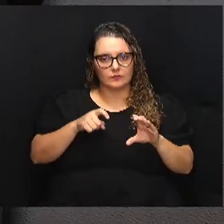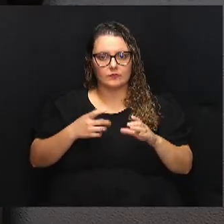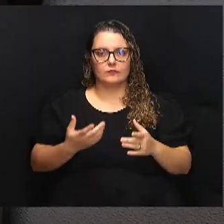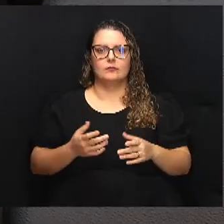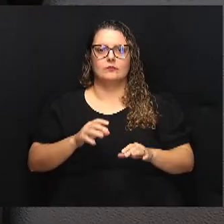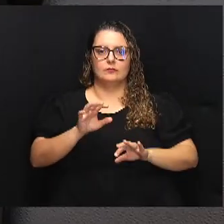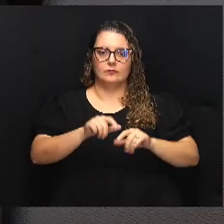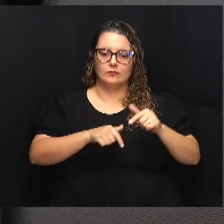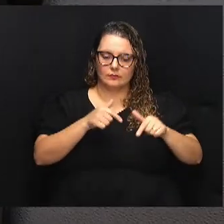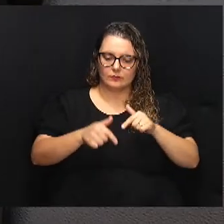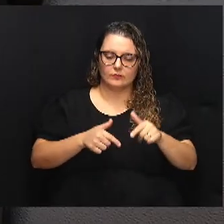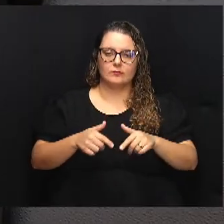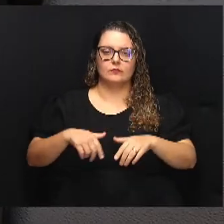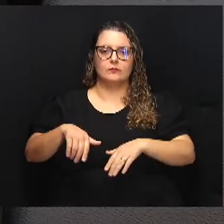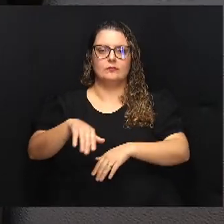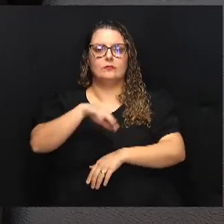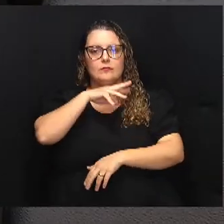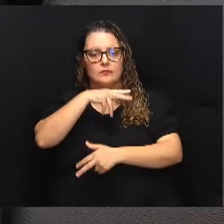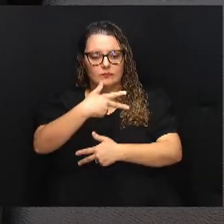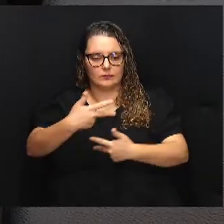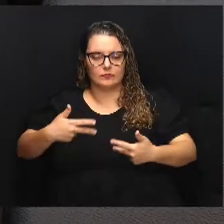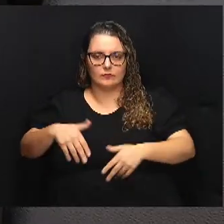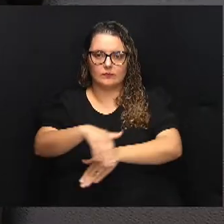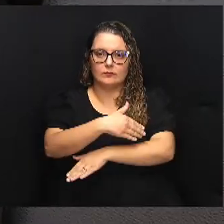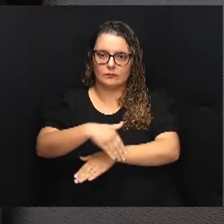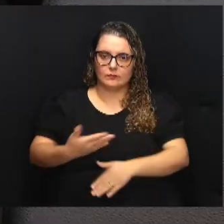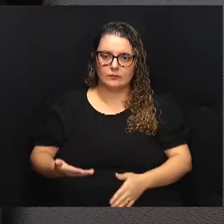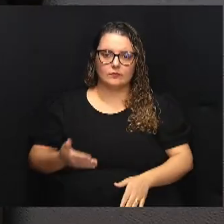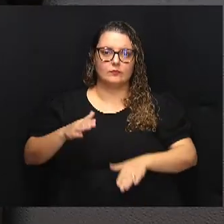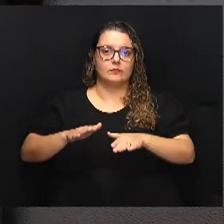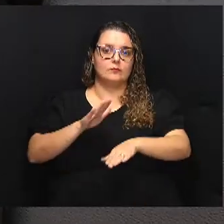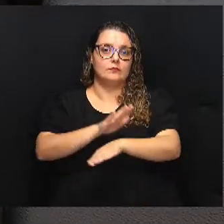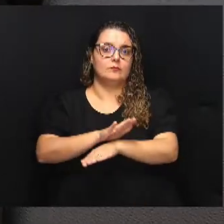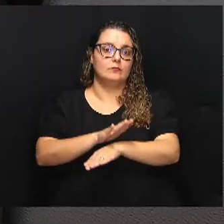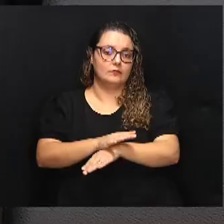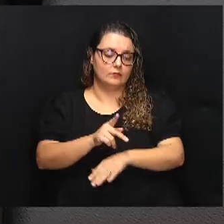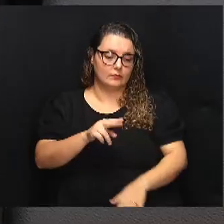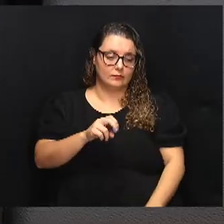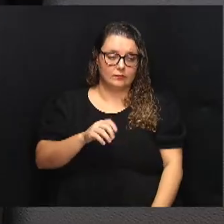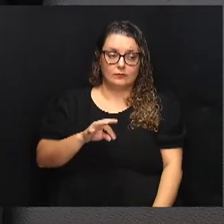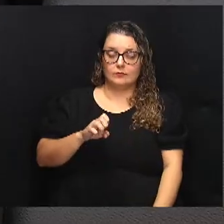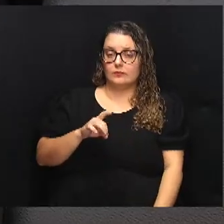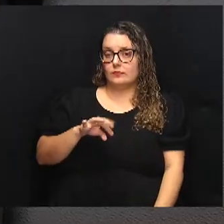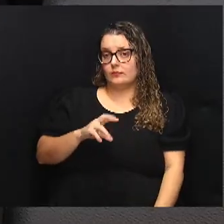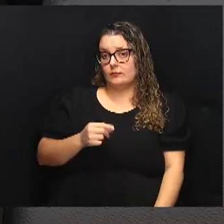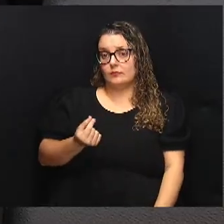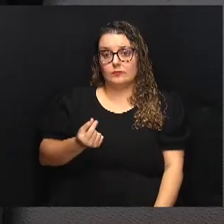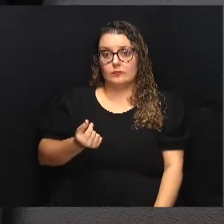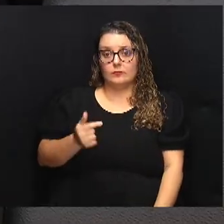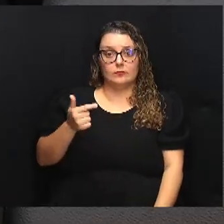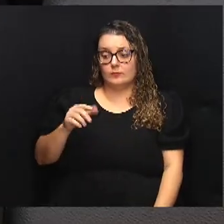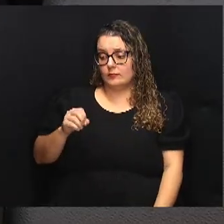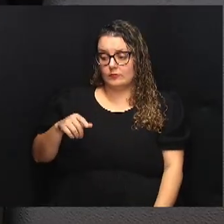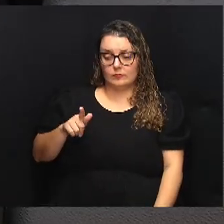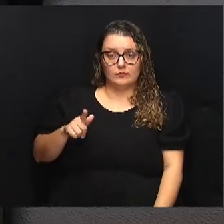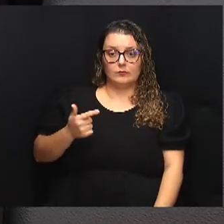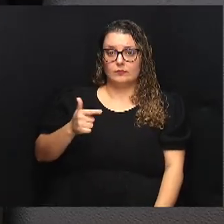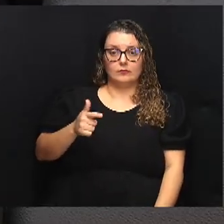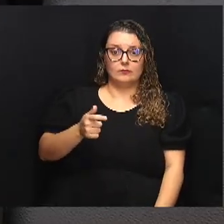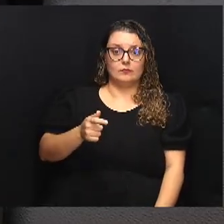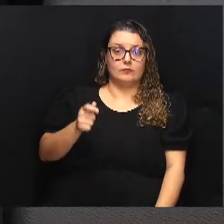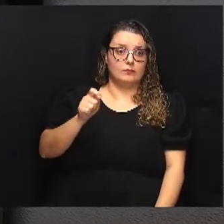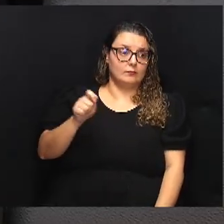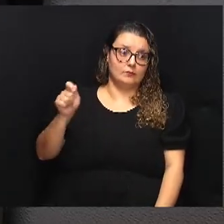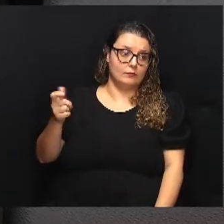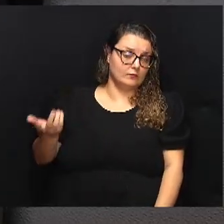os animais de rua. A gente às vezes quer ajudar a protetora com recursos, mas a protetora não tem ONG, não tem associação, não tem